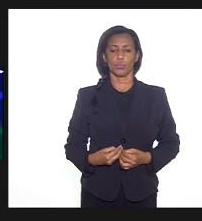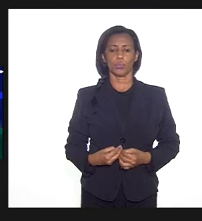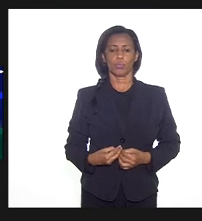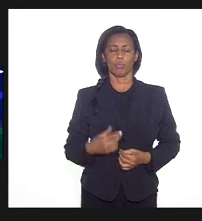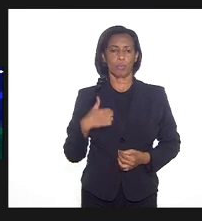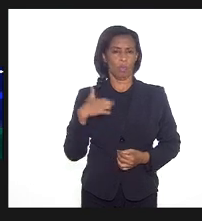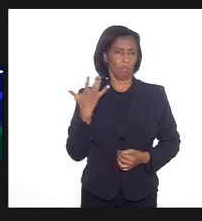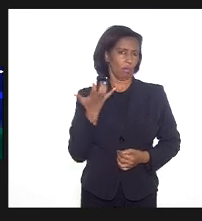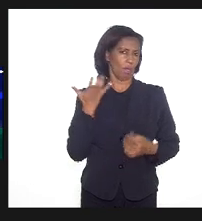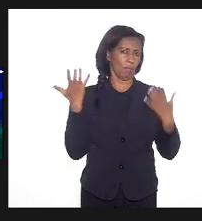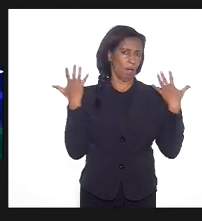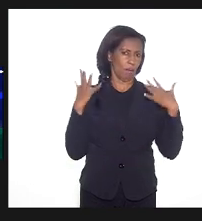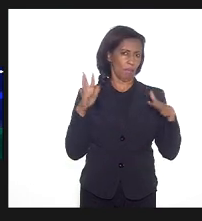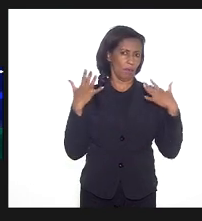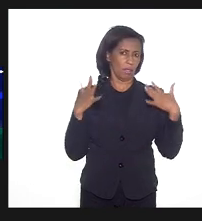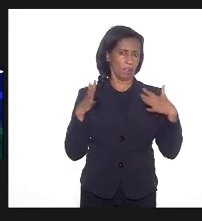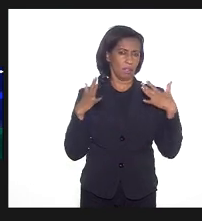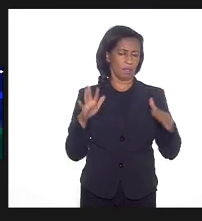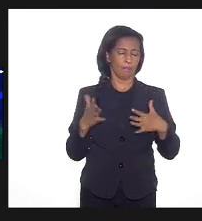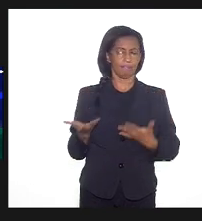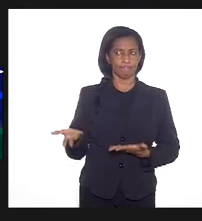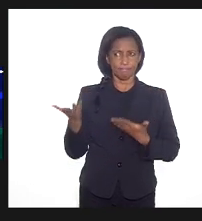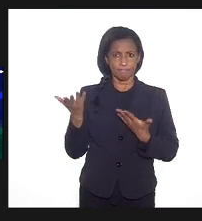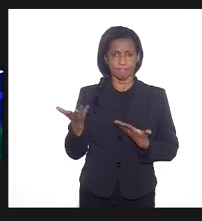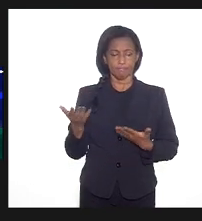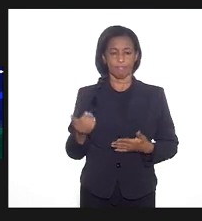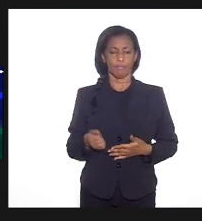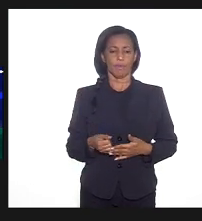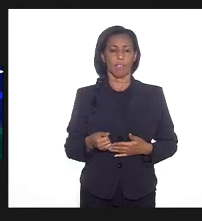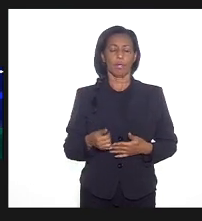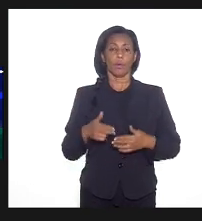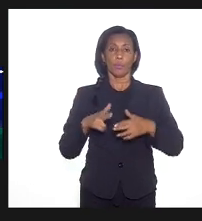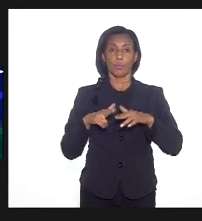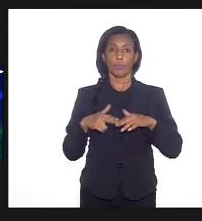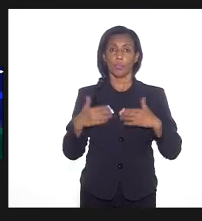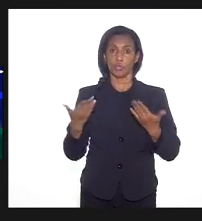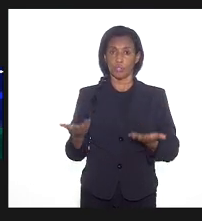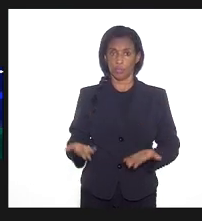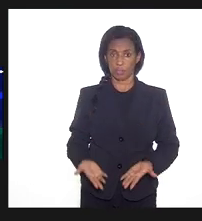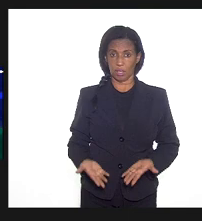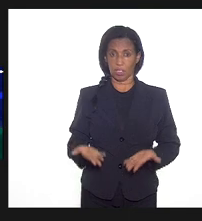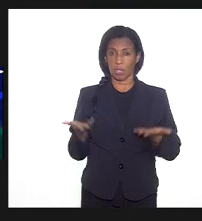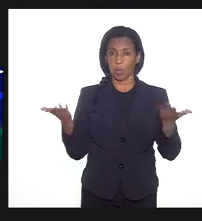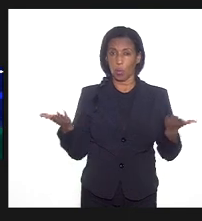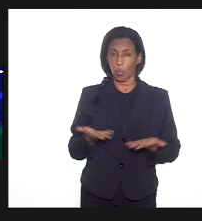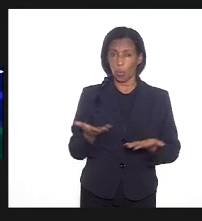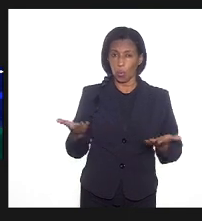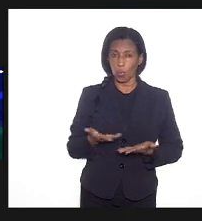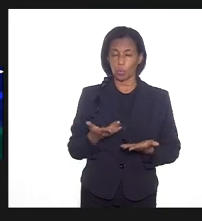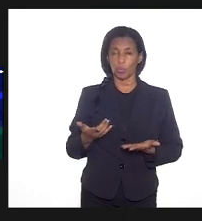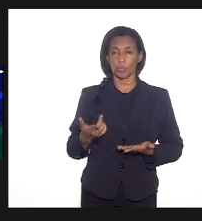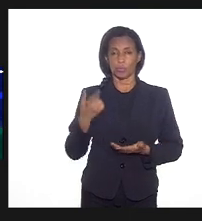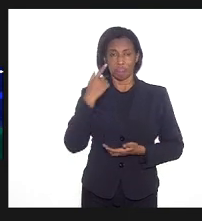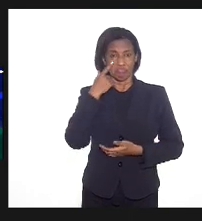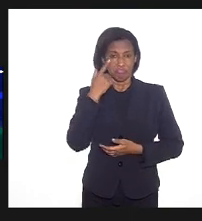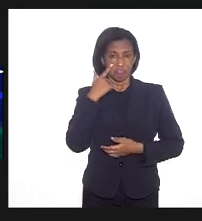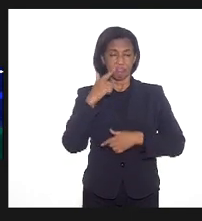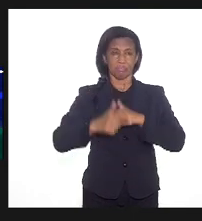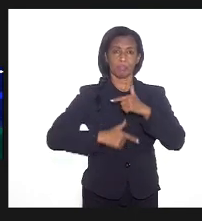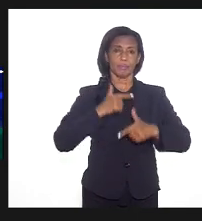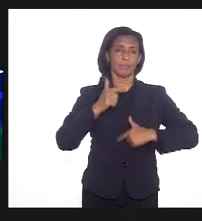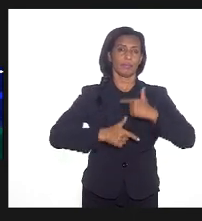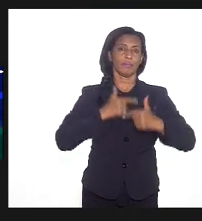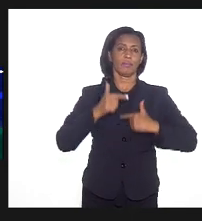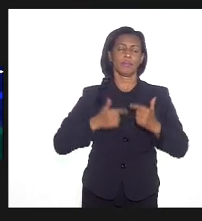quero parabenizar vossa excelência né por estar aqui costurando esse processo que é muito importante